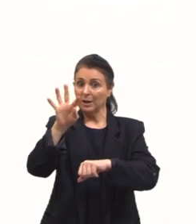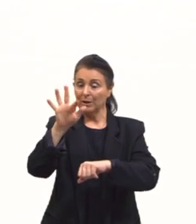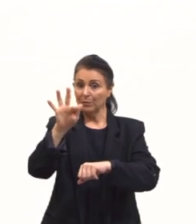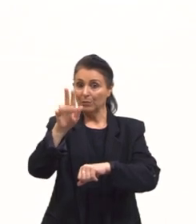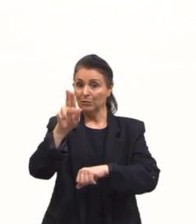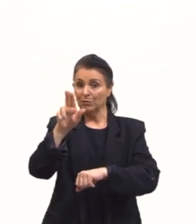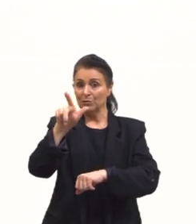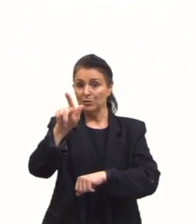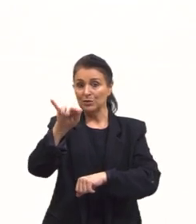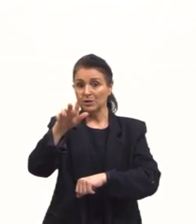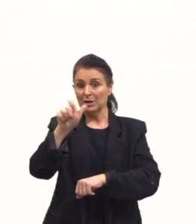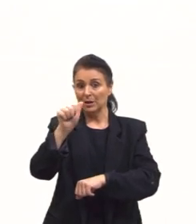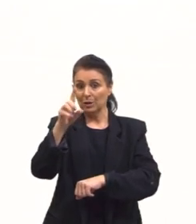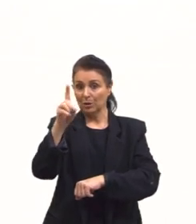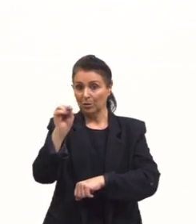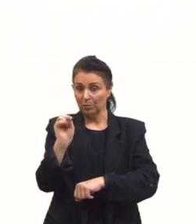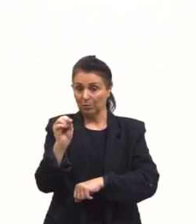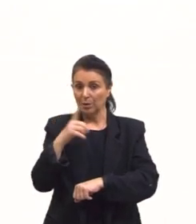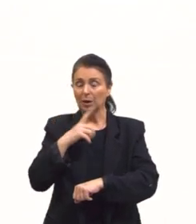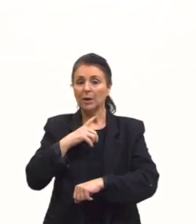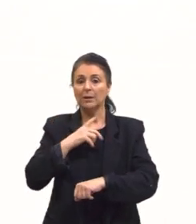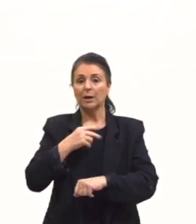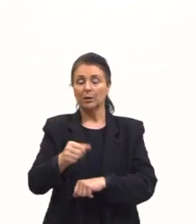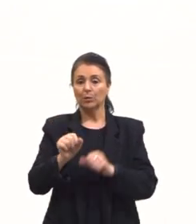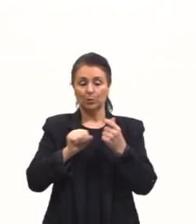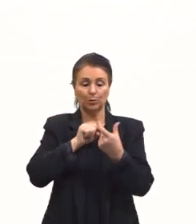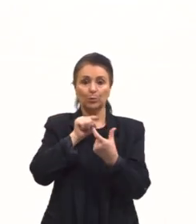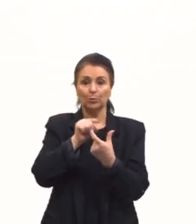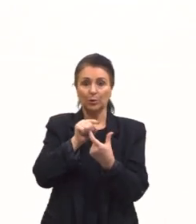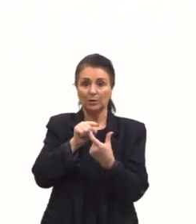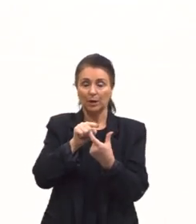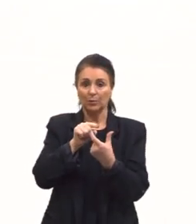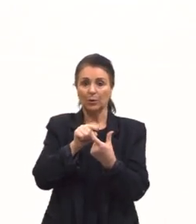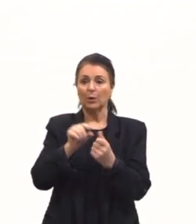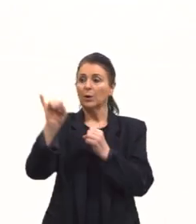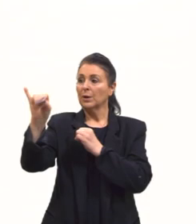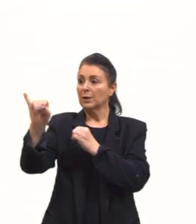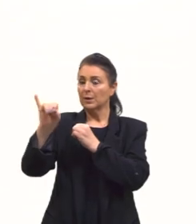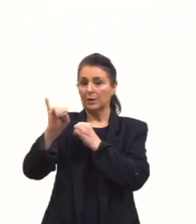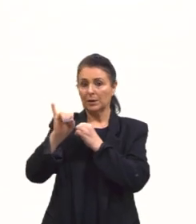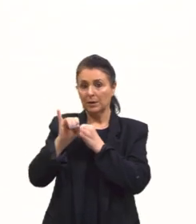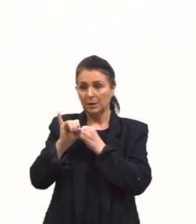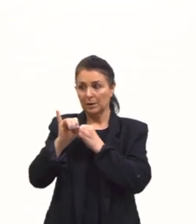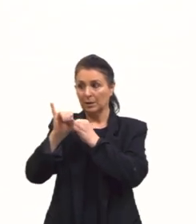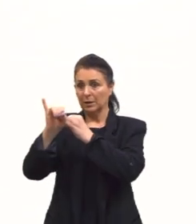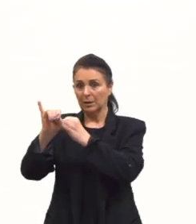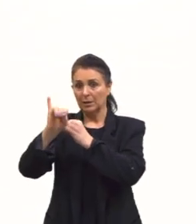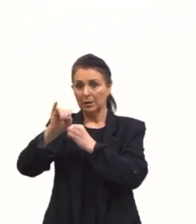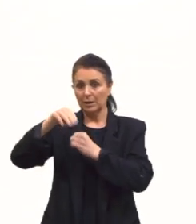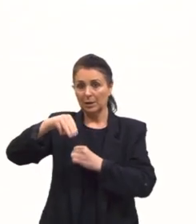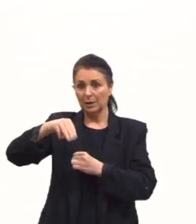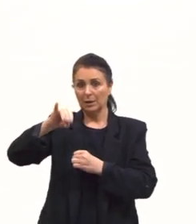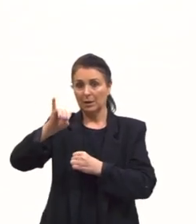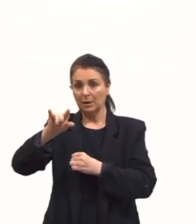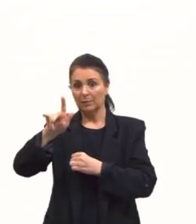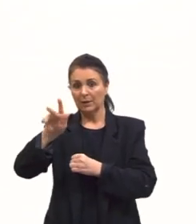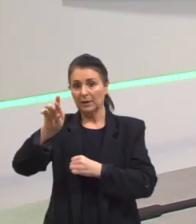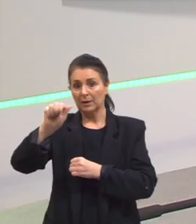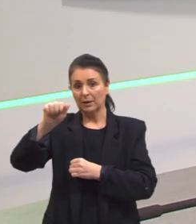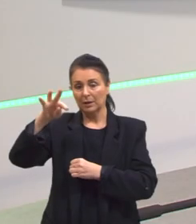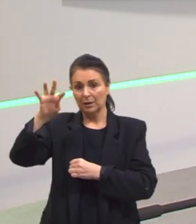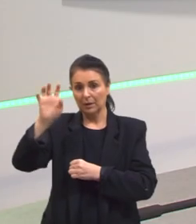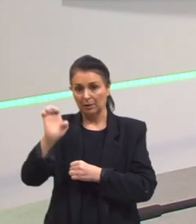termo imigração e e são ou imigrante e emigrante o termo Imigrante é entrada de uma